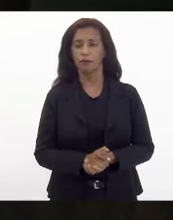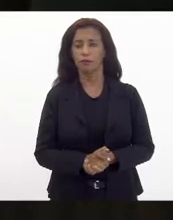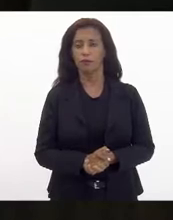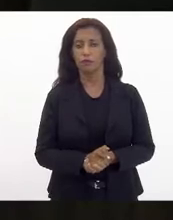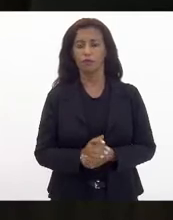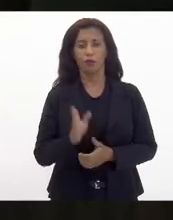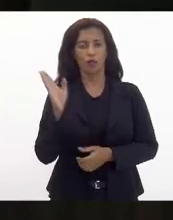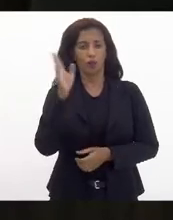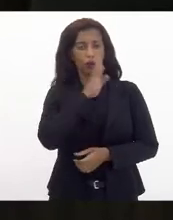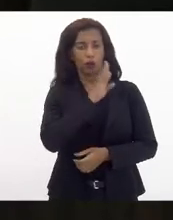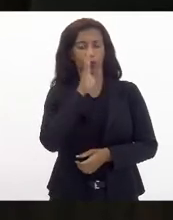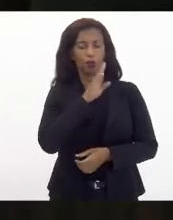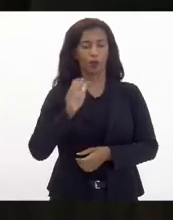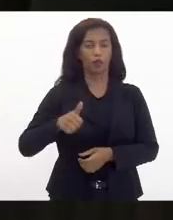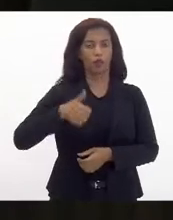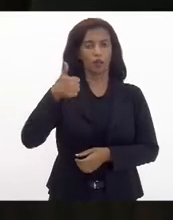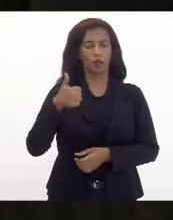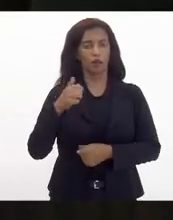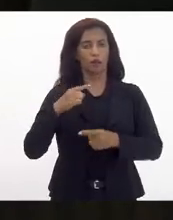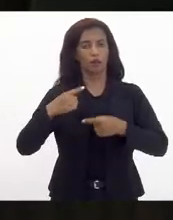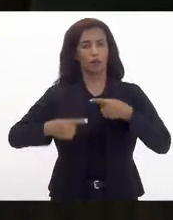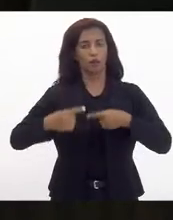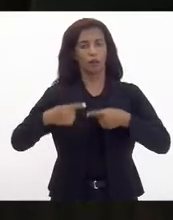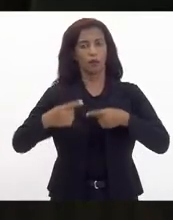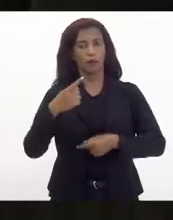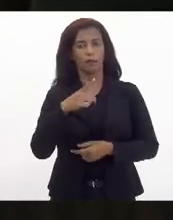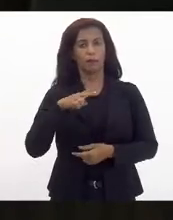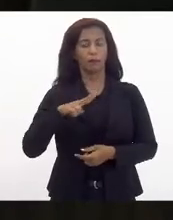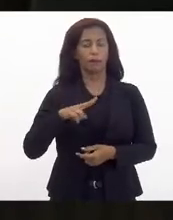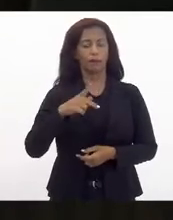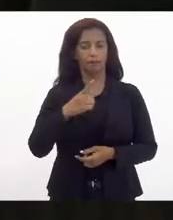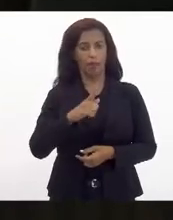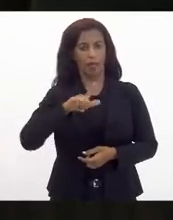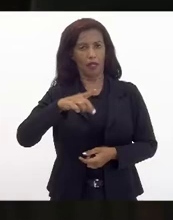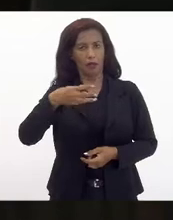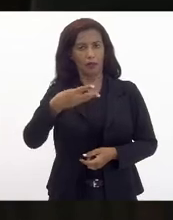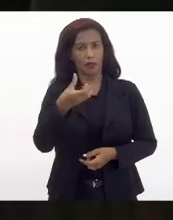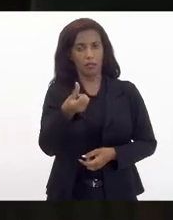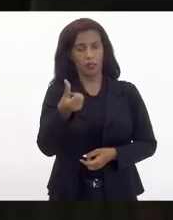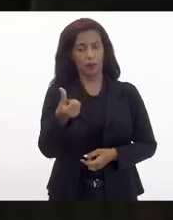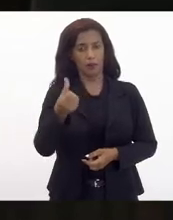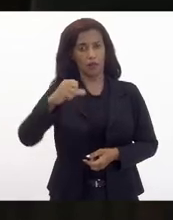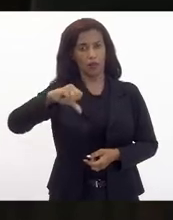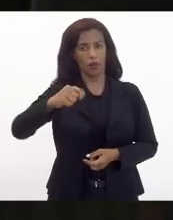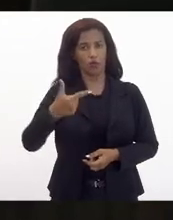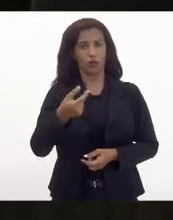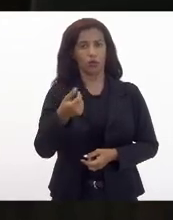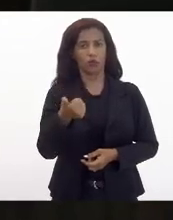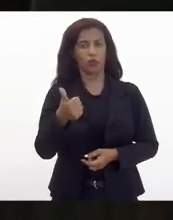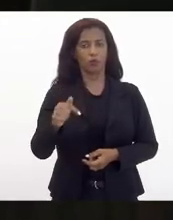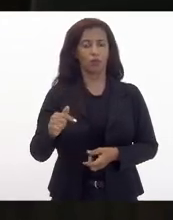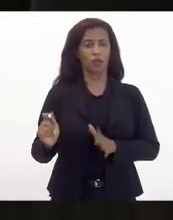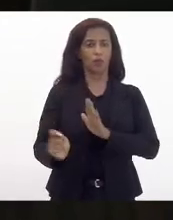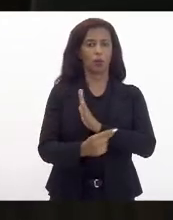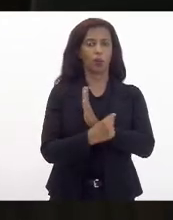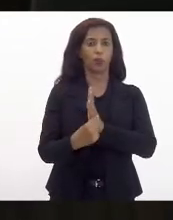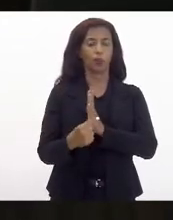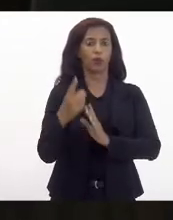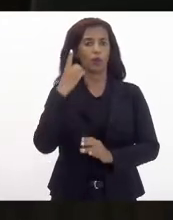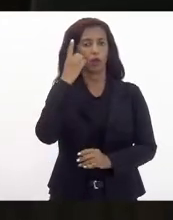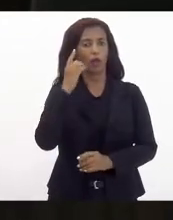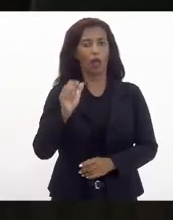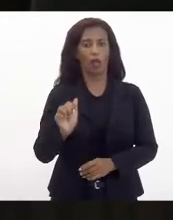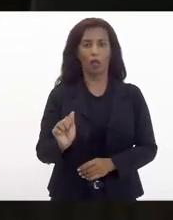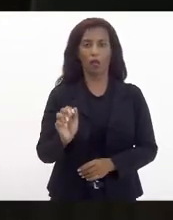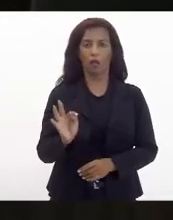a implementação de errado em primeira discussão projeto de lei nº 3669 2017 de autoria do